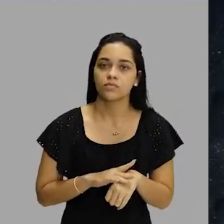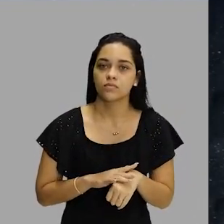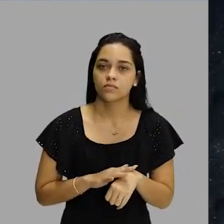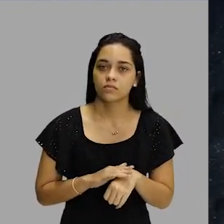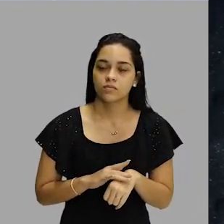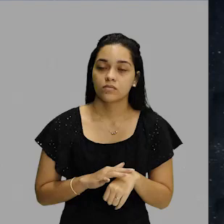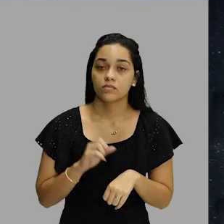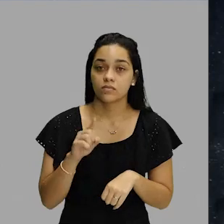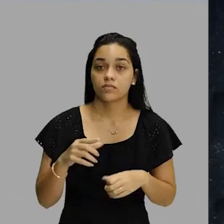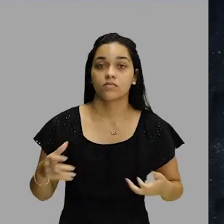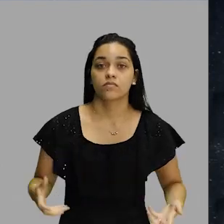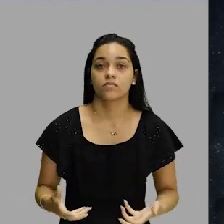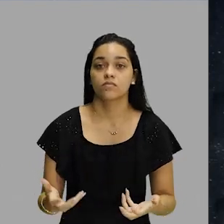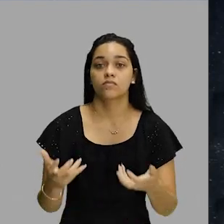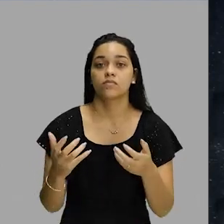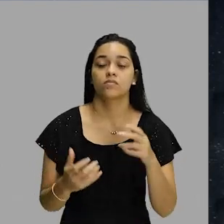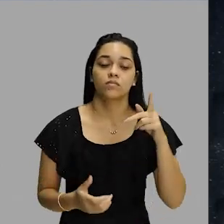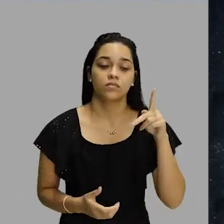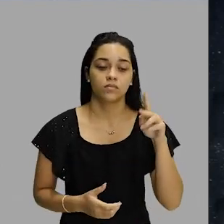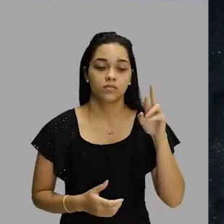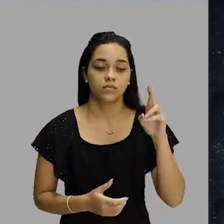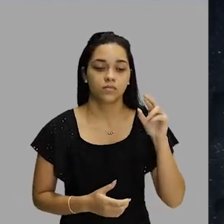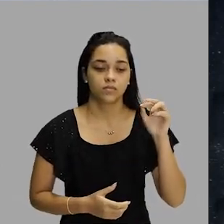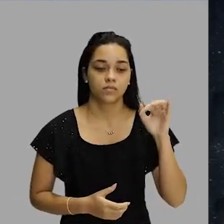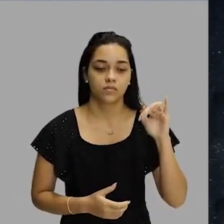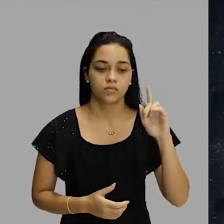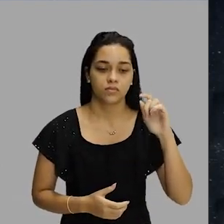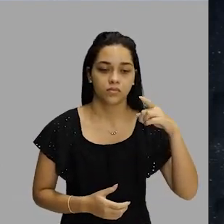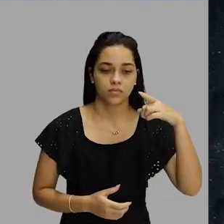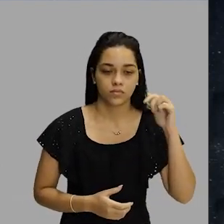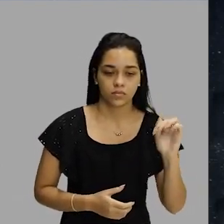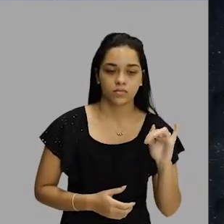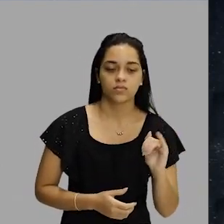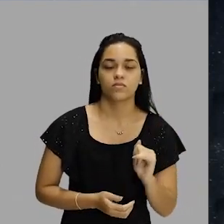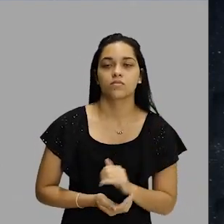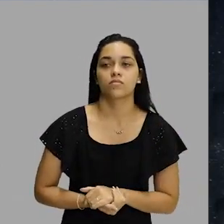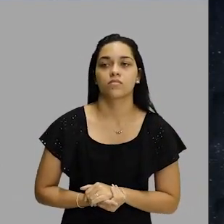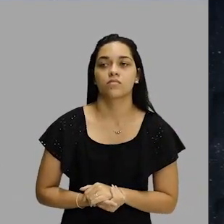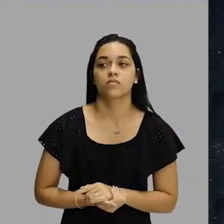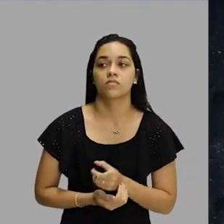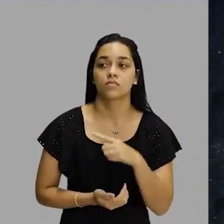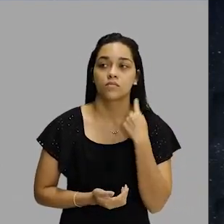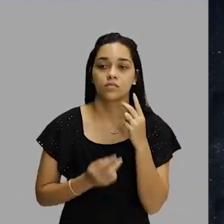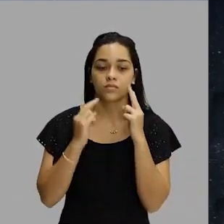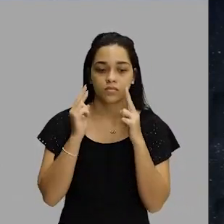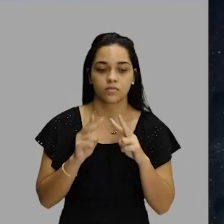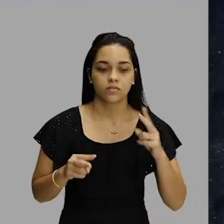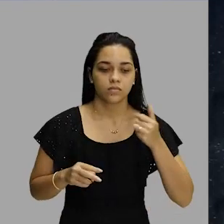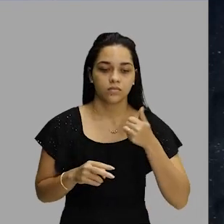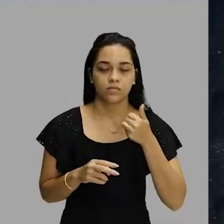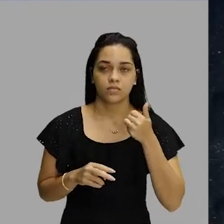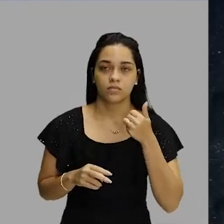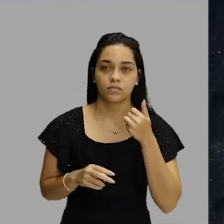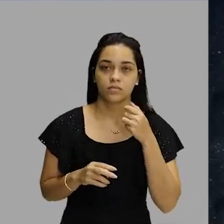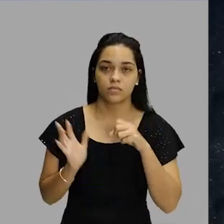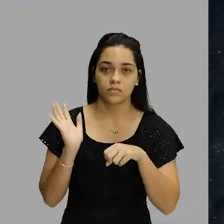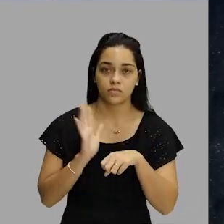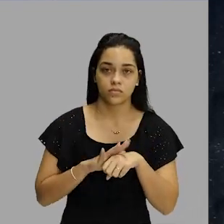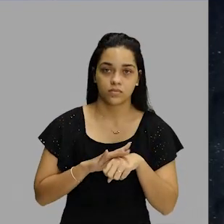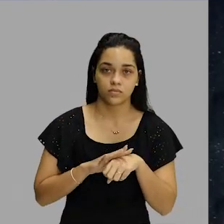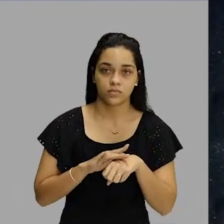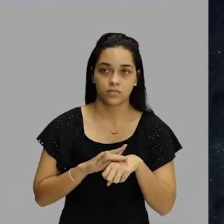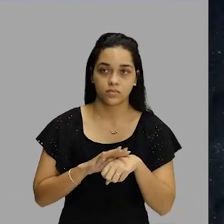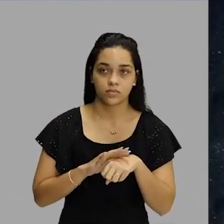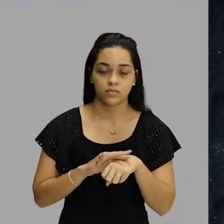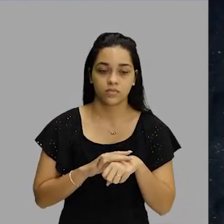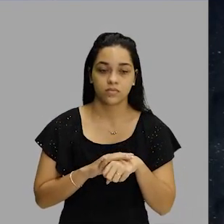você está promovendo a profilaxia dela, ok? Dito isto, nós vamos aqui para a primeira doença bacteriana, que